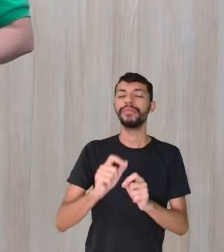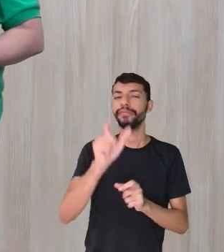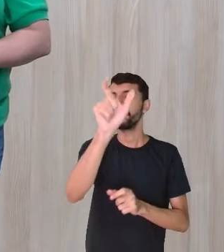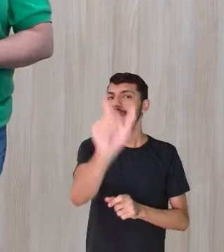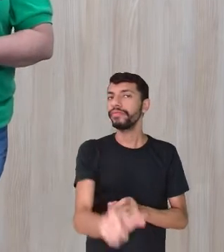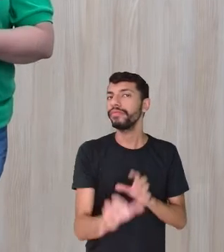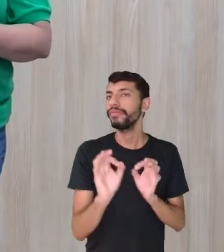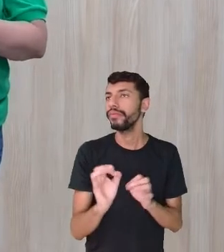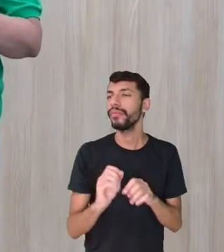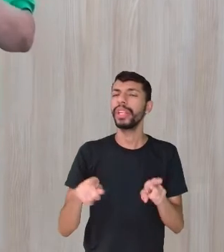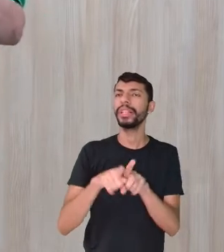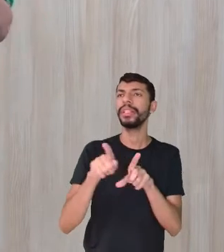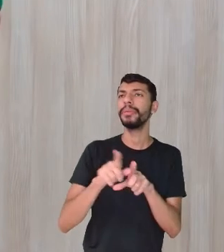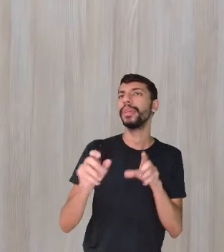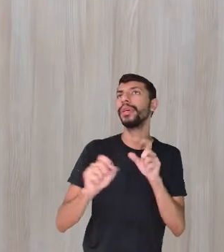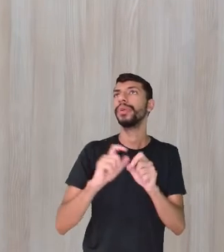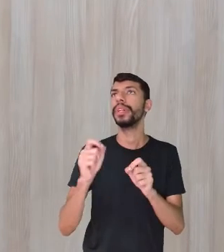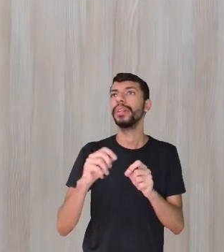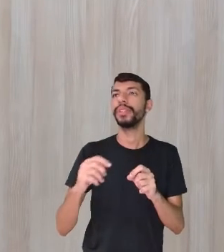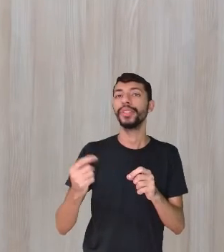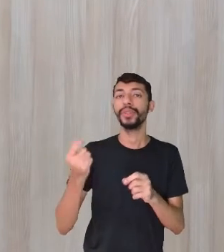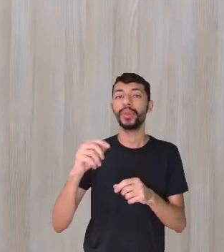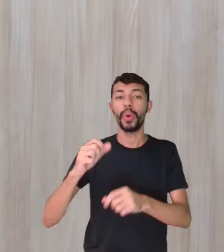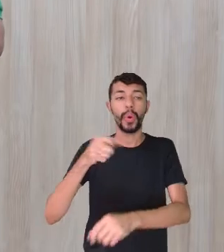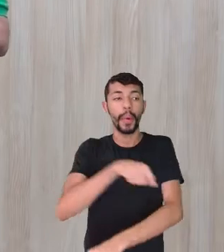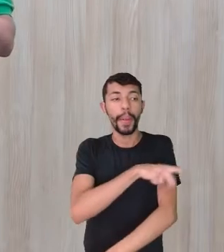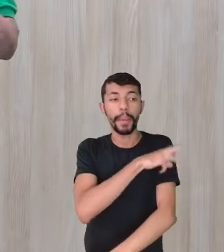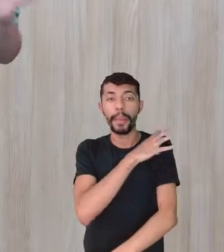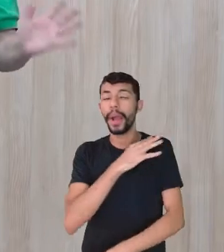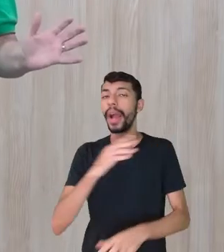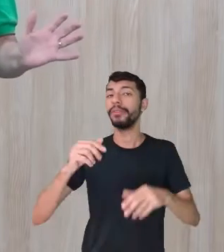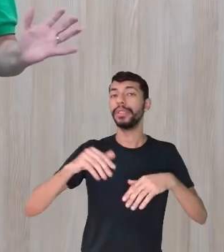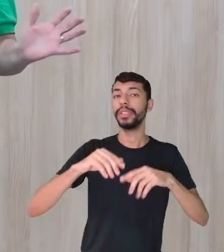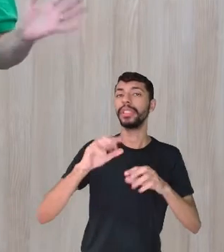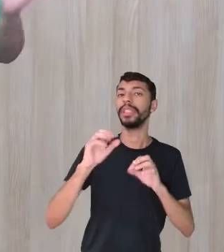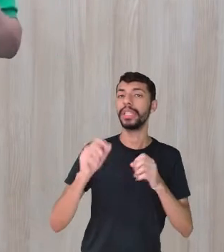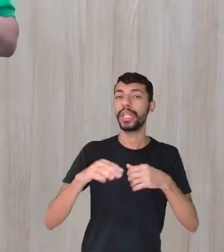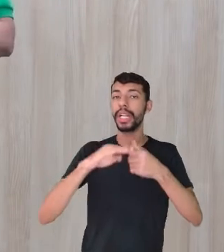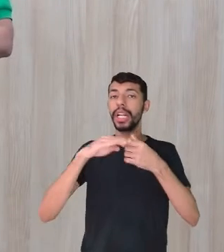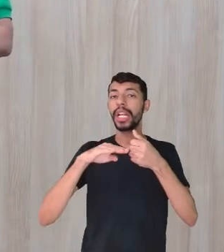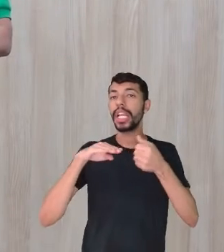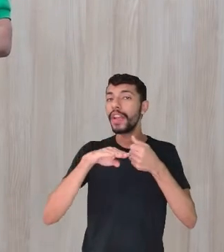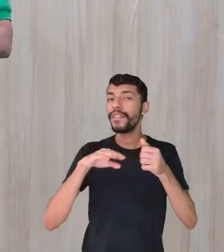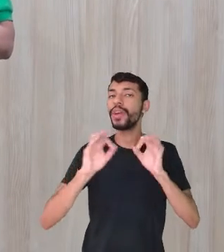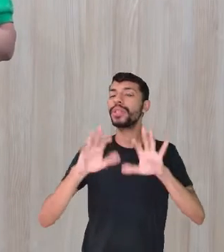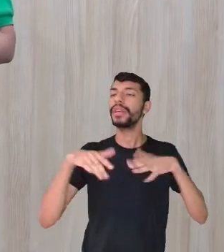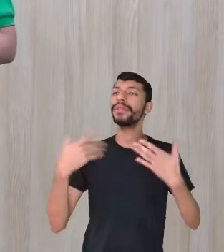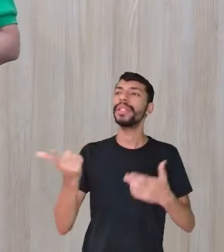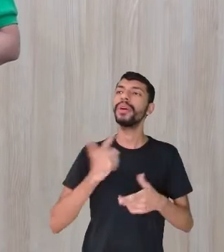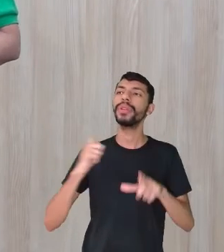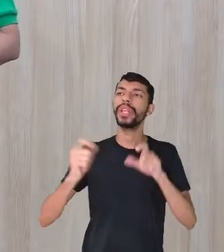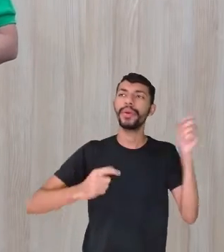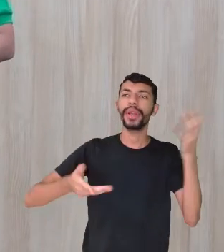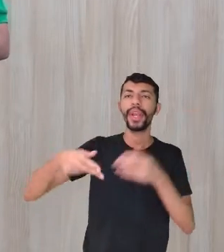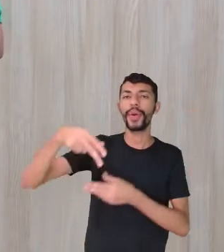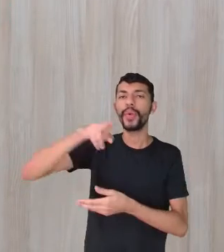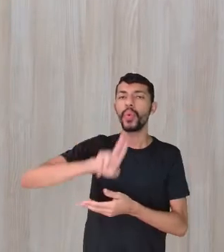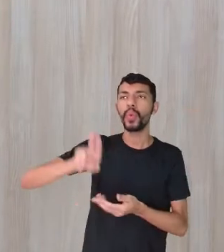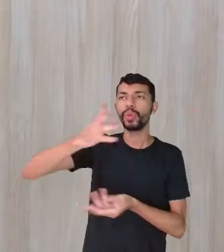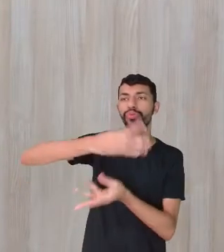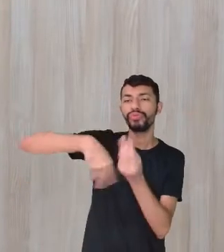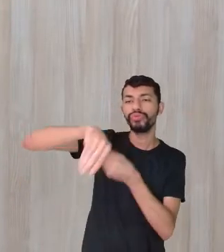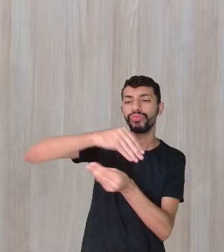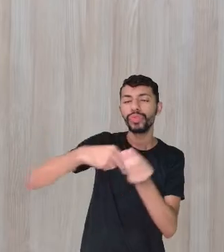tem, dentro da sua escolaridade. Então, há essa mescla de linguagem formal e informal.